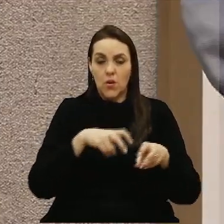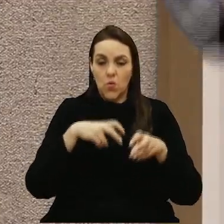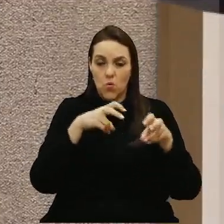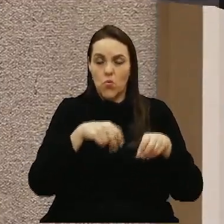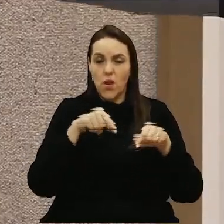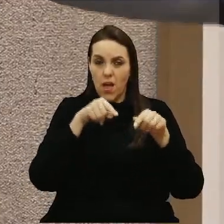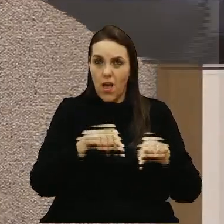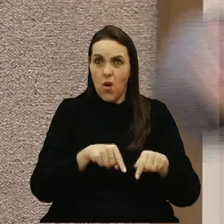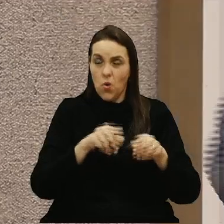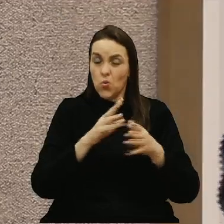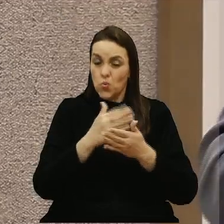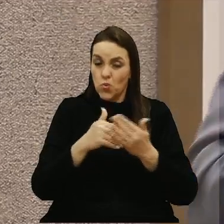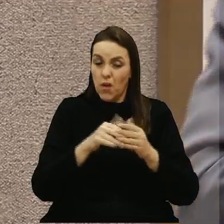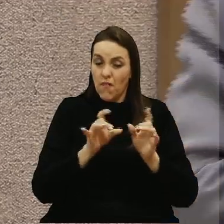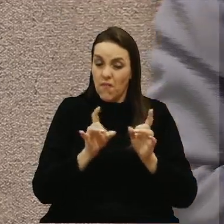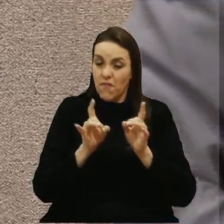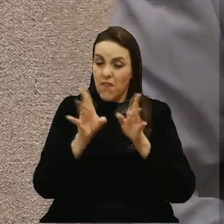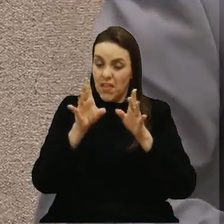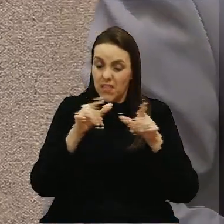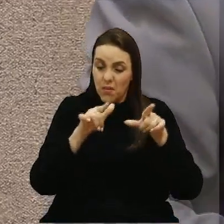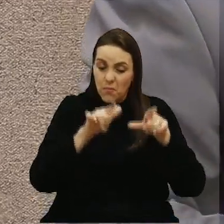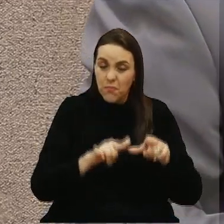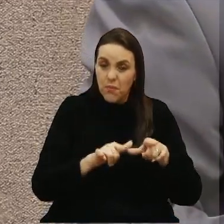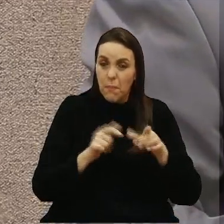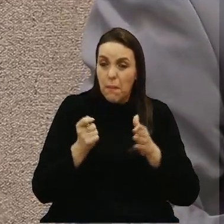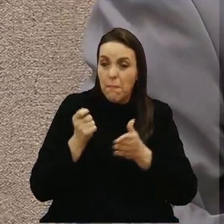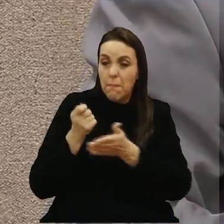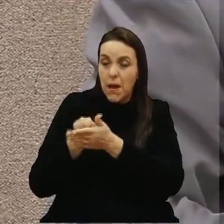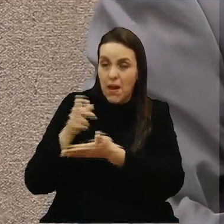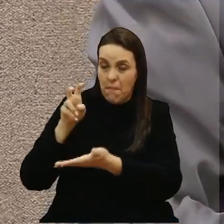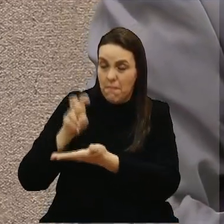nós tínhamos que vender um pedaço de terra para pagar o banco,